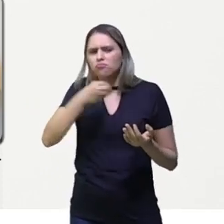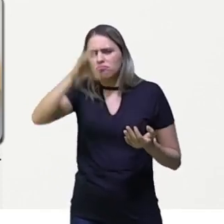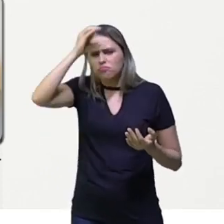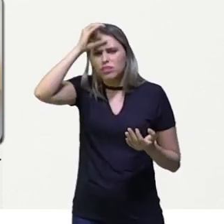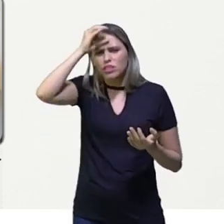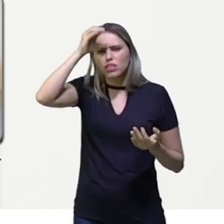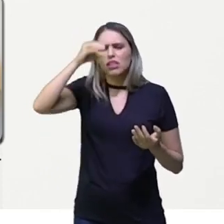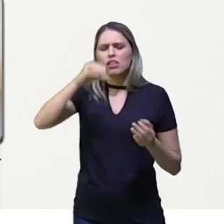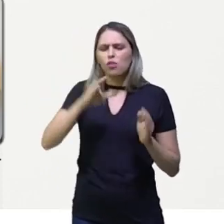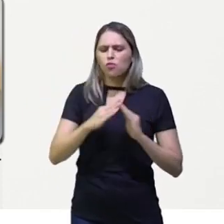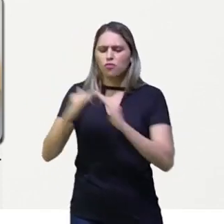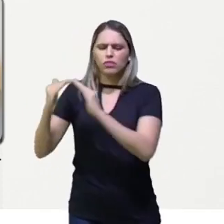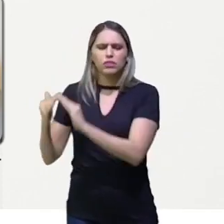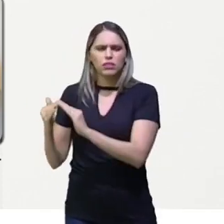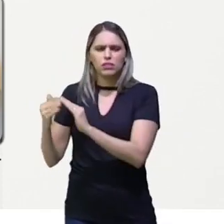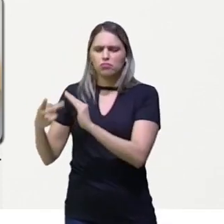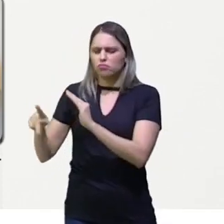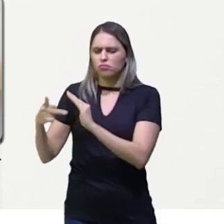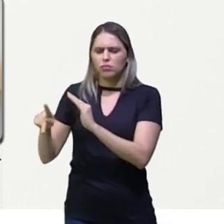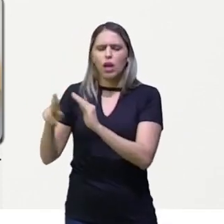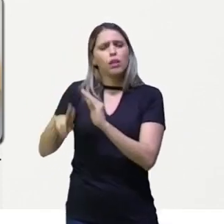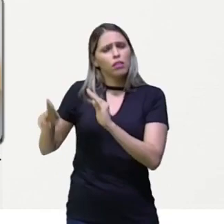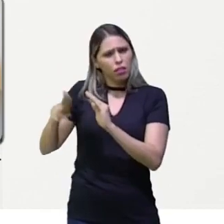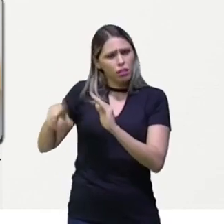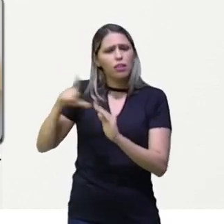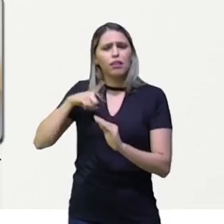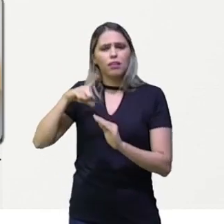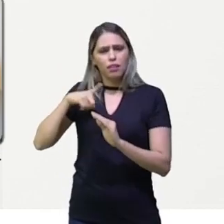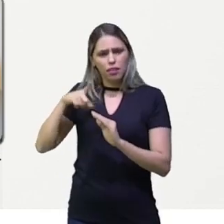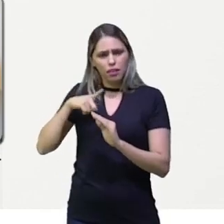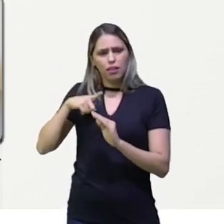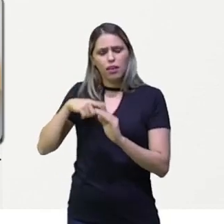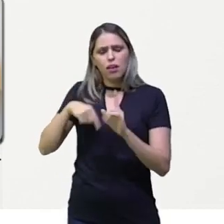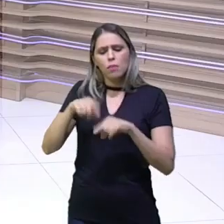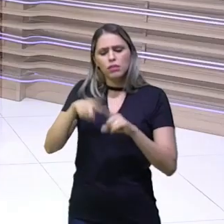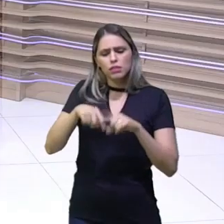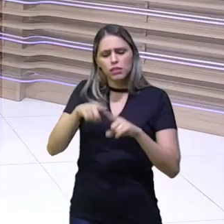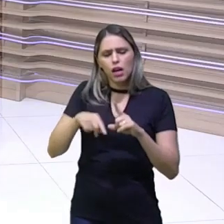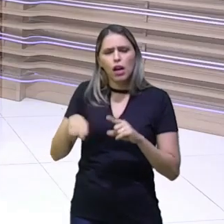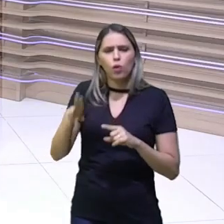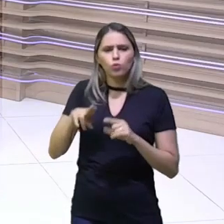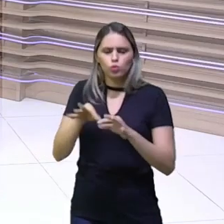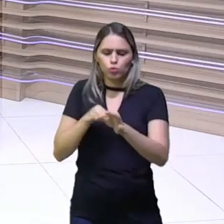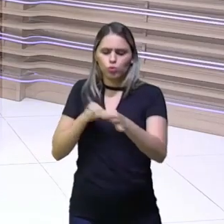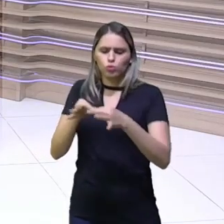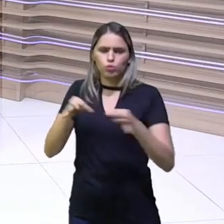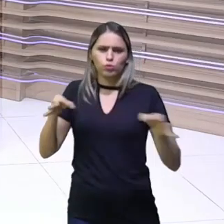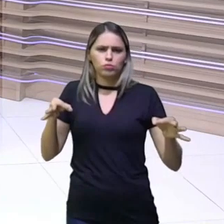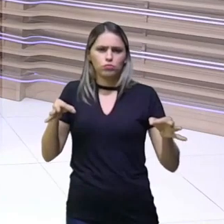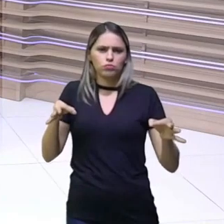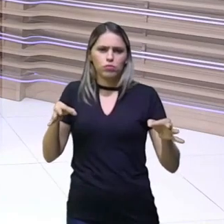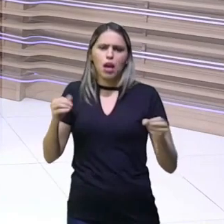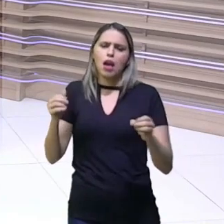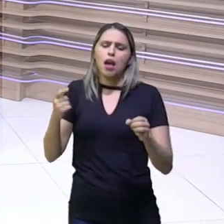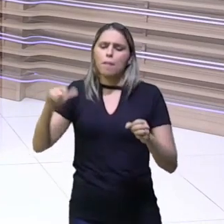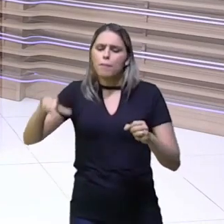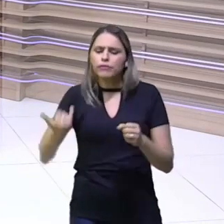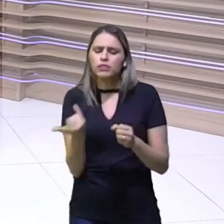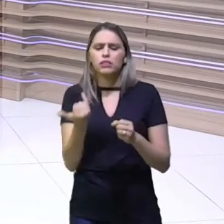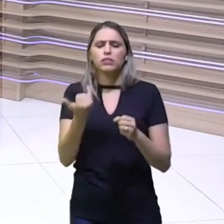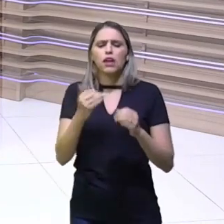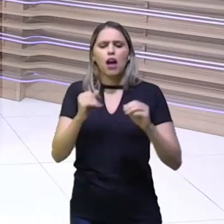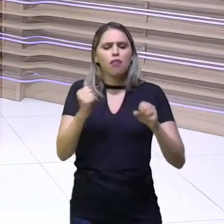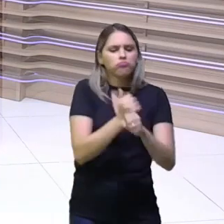um instrumento de medida para aproveitar na sua construção, aproveitar na